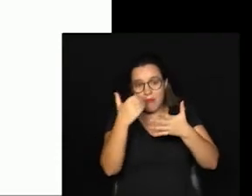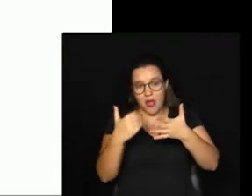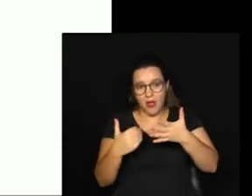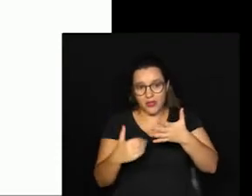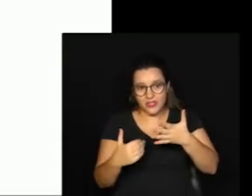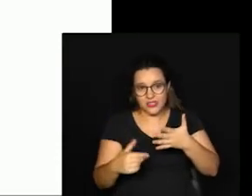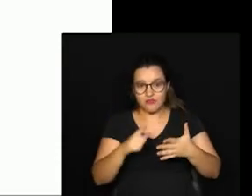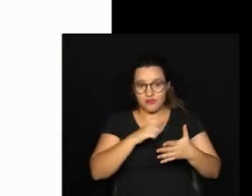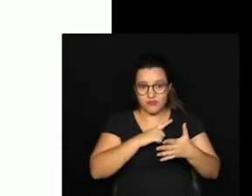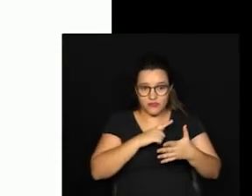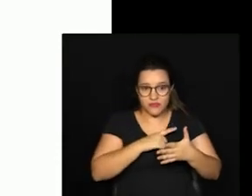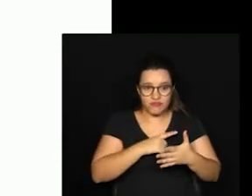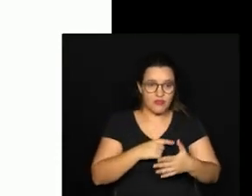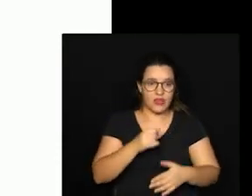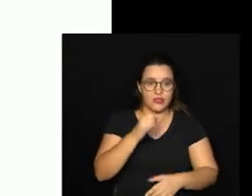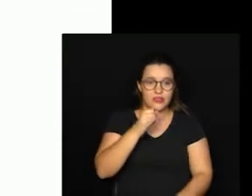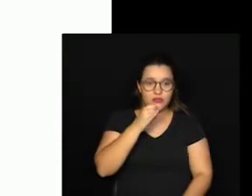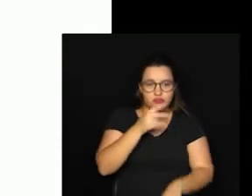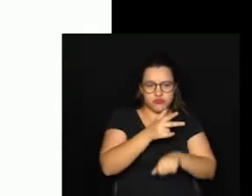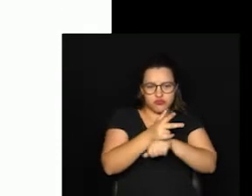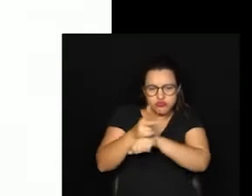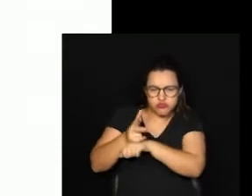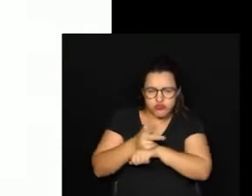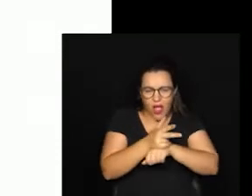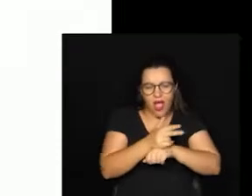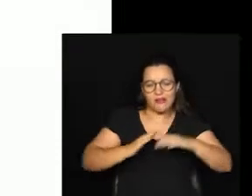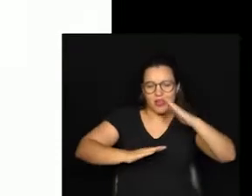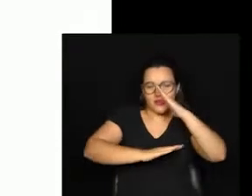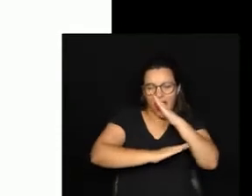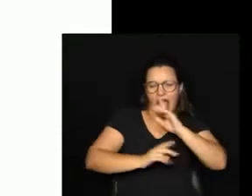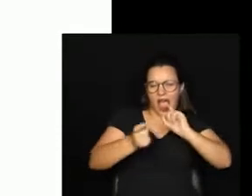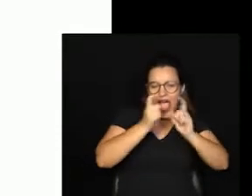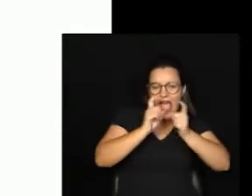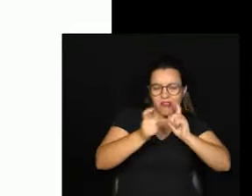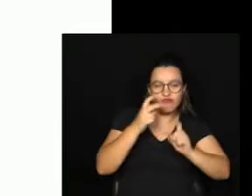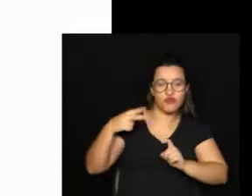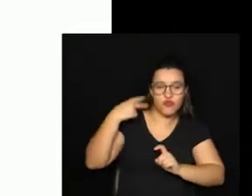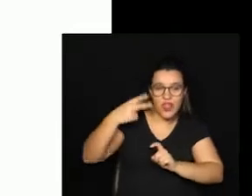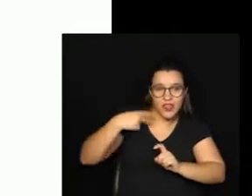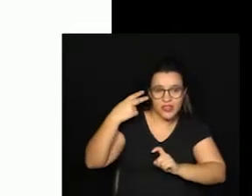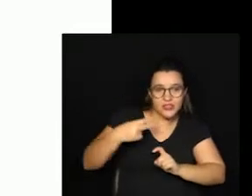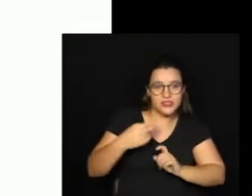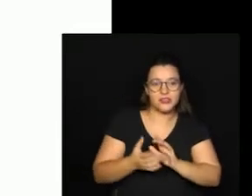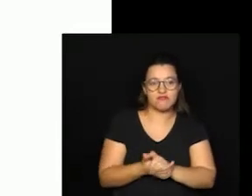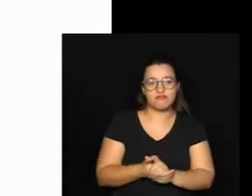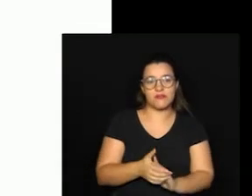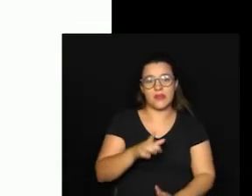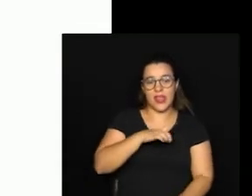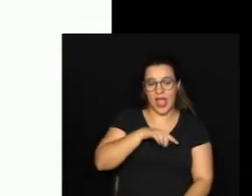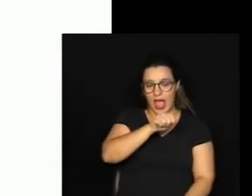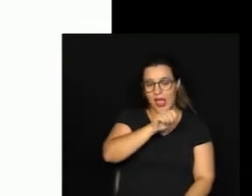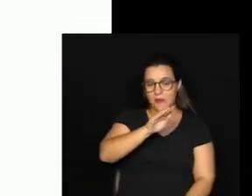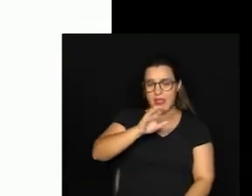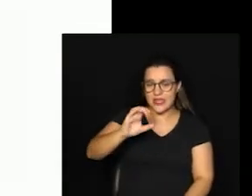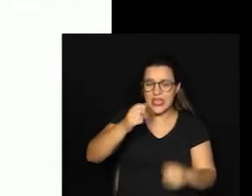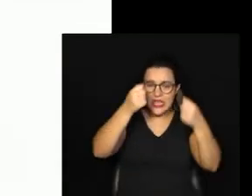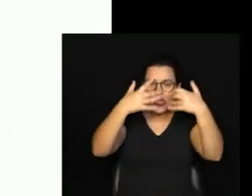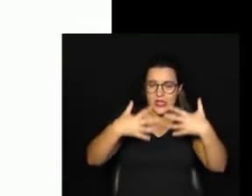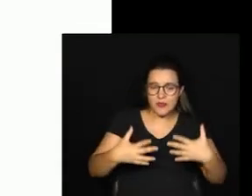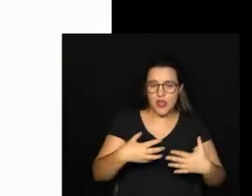do Legislativo em tempo real, que são as transmissões das reuniões, o ABC da Câmara explicando os